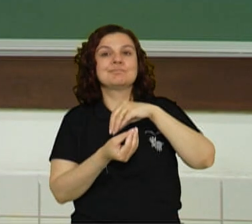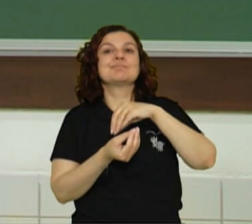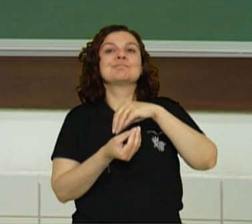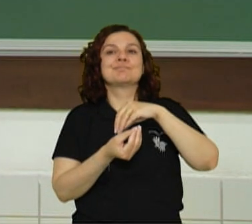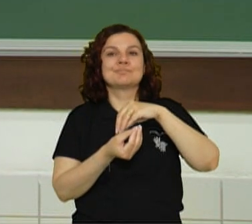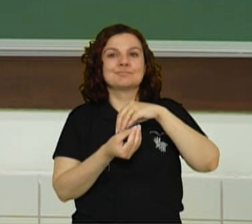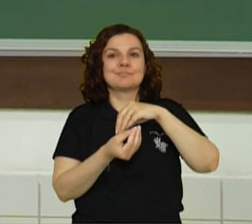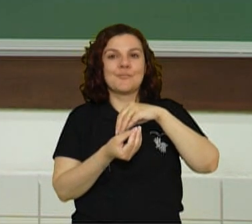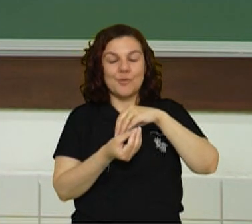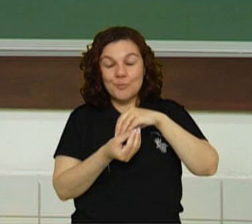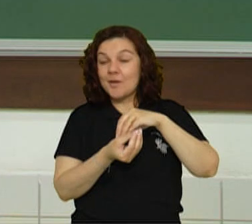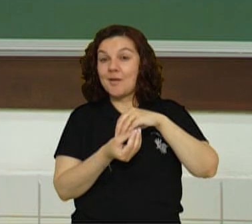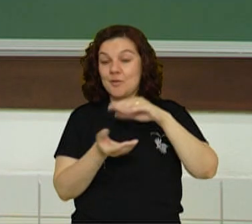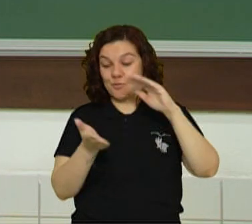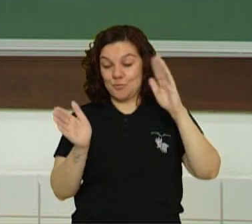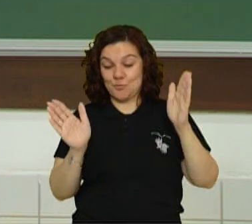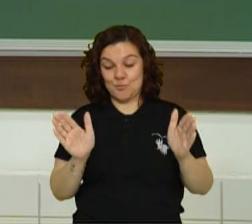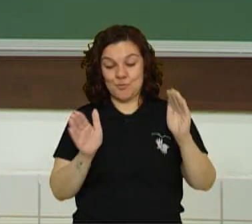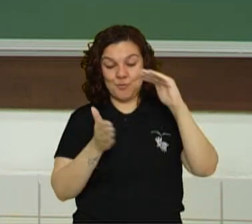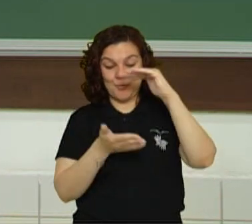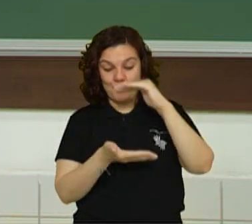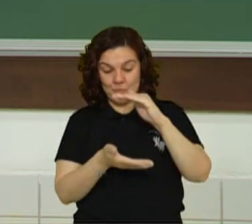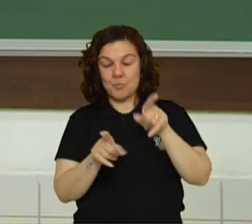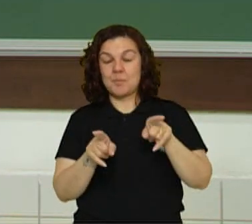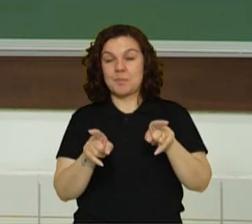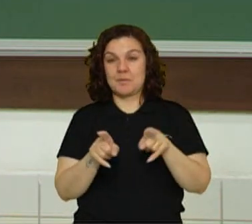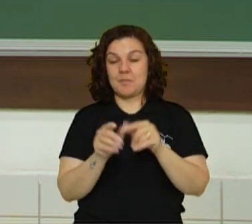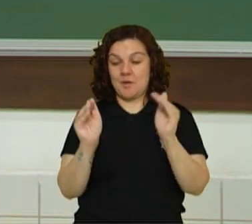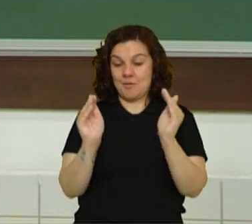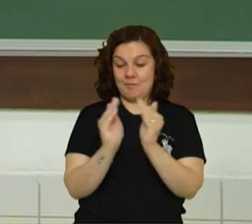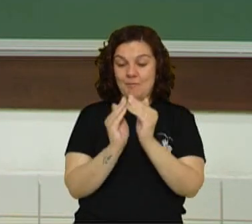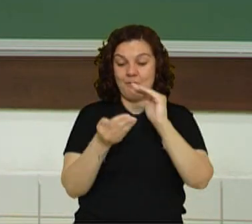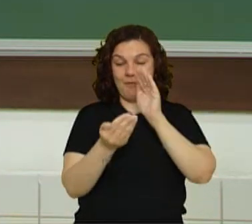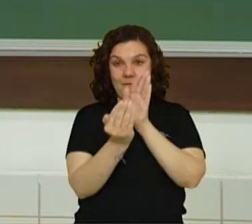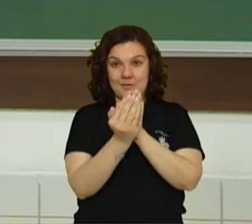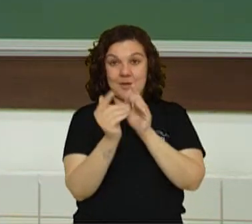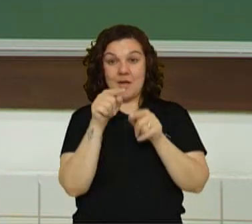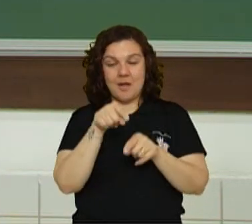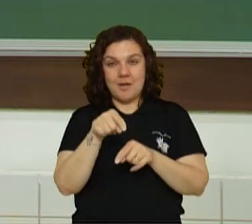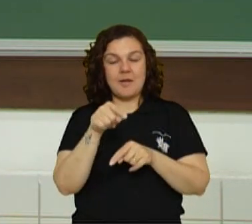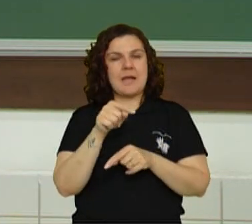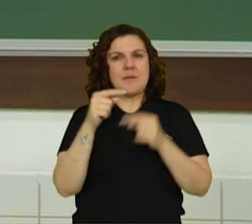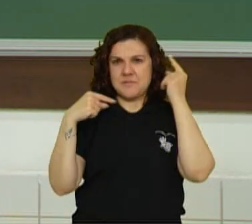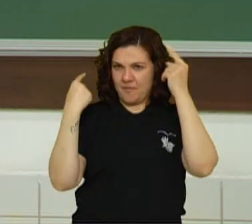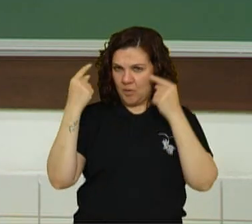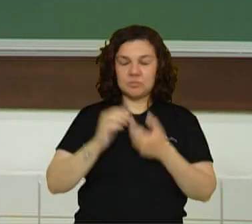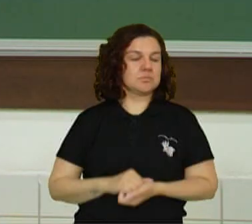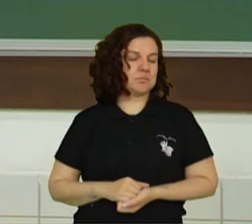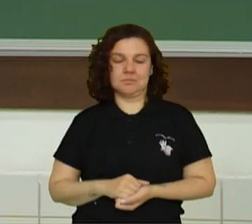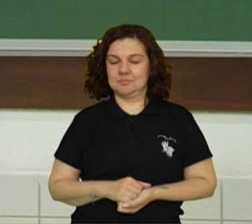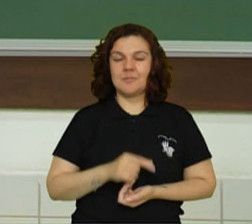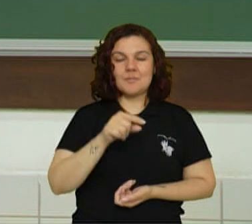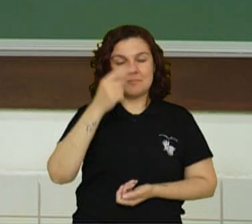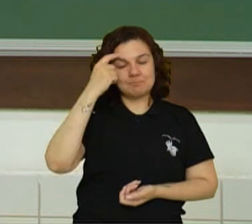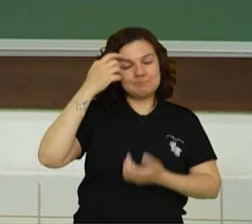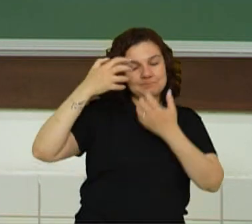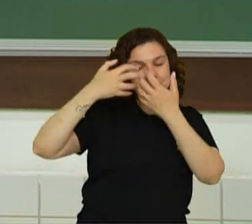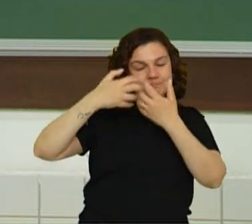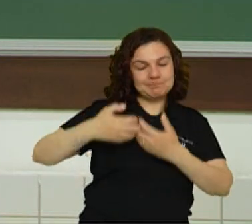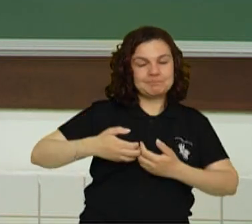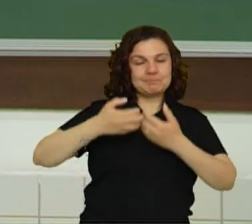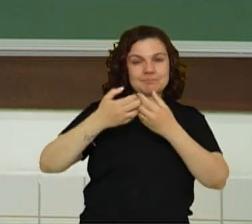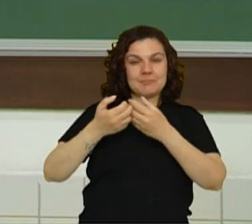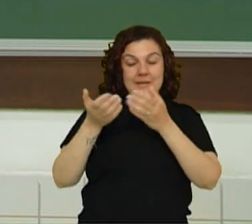do cubo e do octaedro. É para te deixar maluco? Não, meu bem. É para fazer com que você pense nas